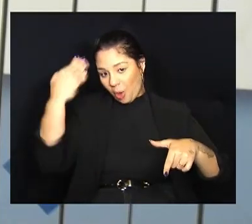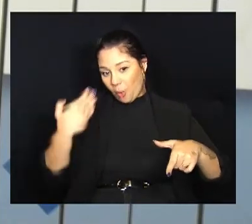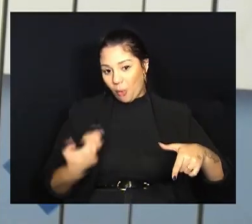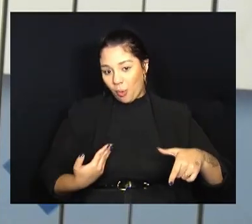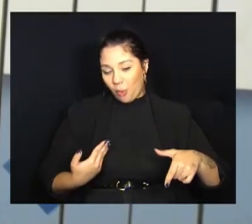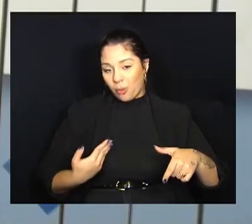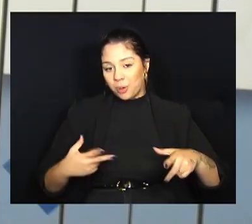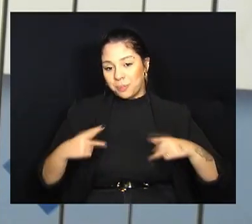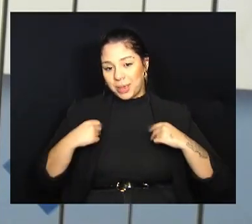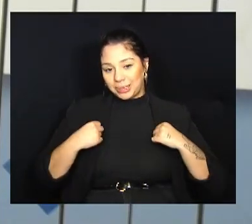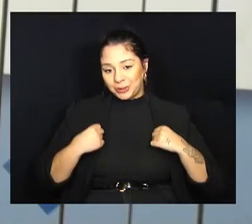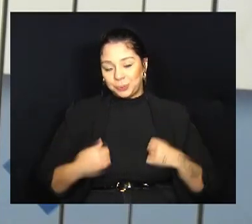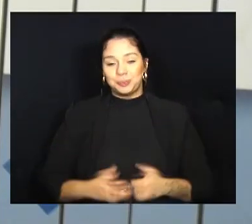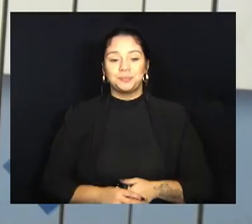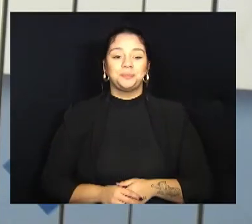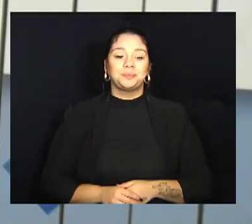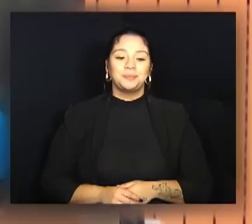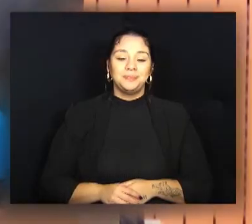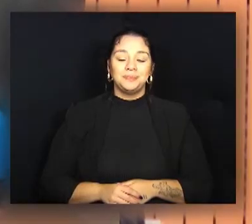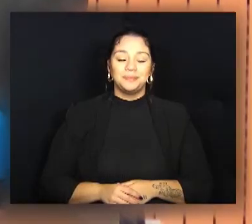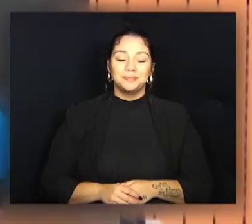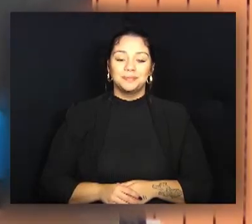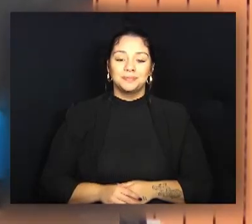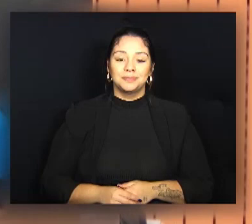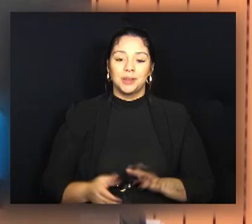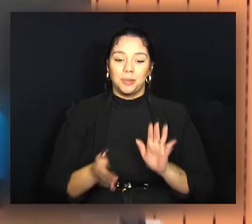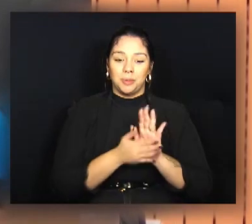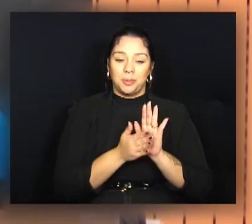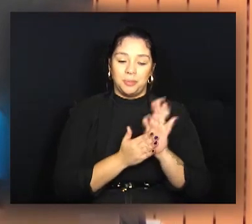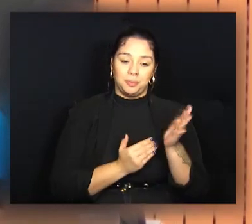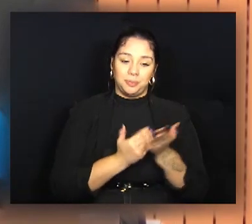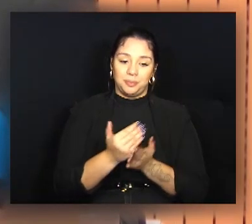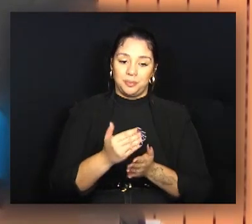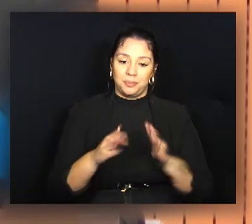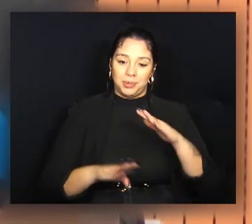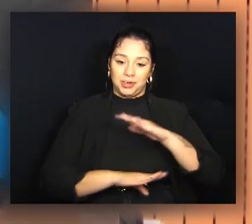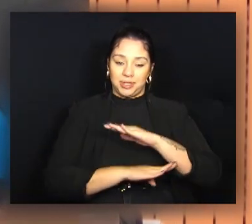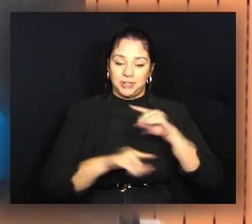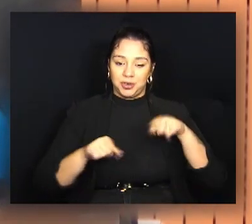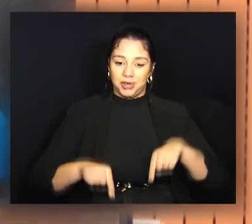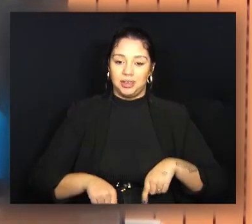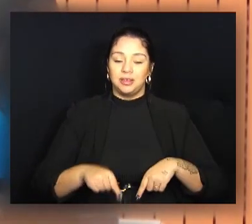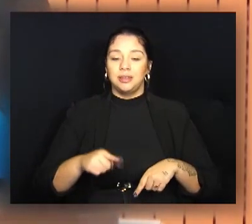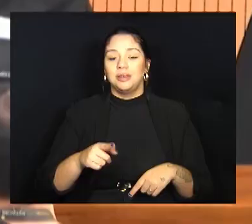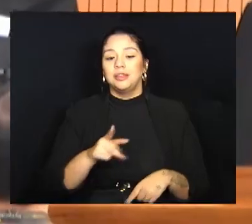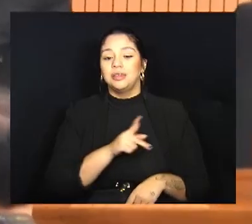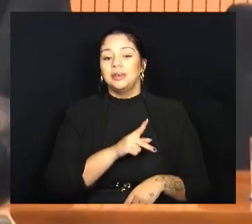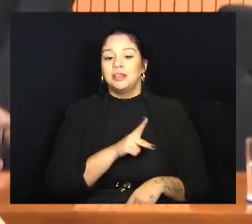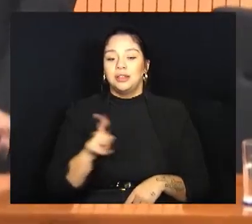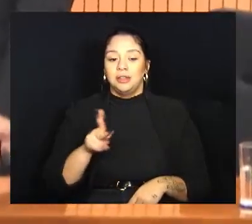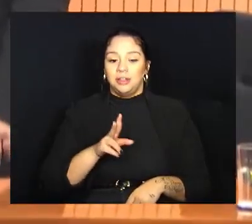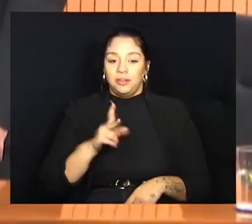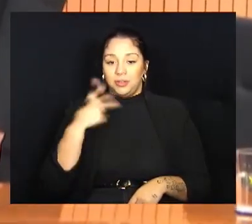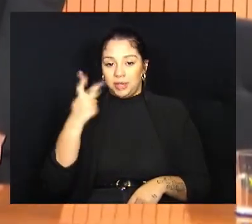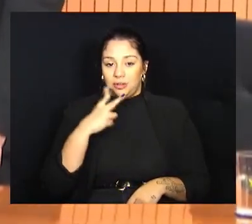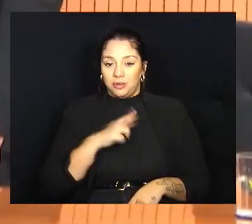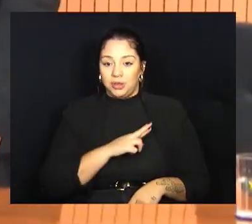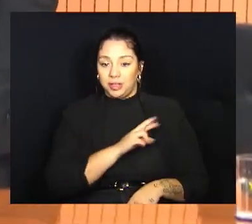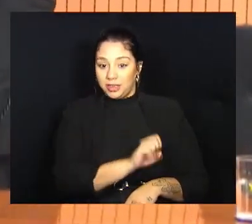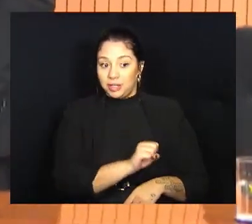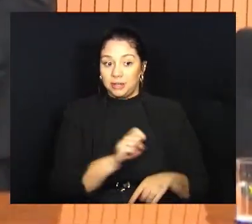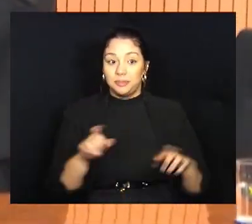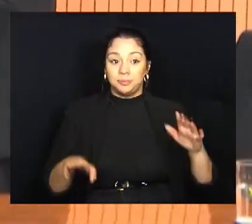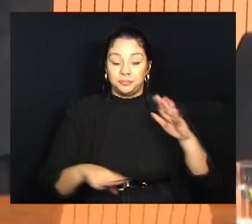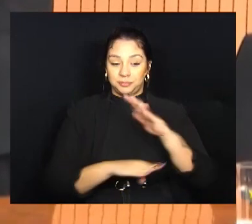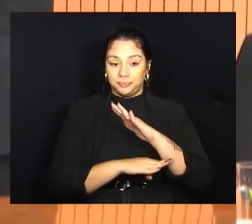mérito. Por iniciativa do presidente da Câmara, vereador Luiz Rossini, a Casa do Legislativo